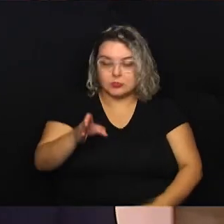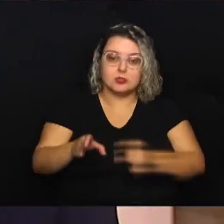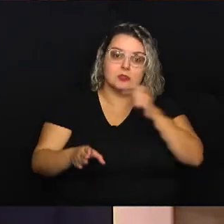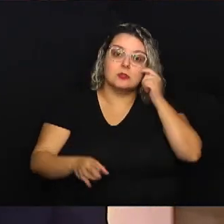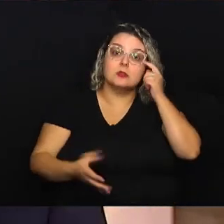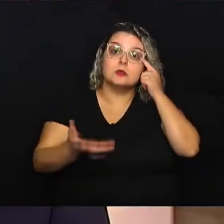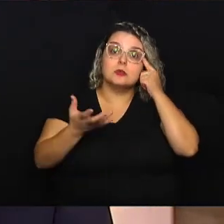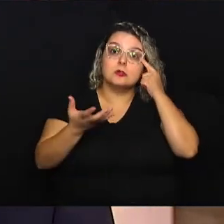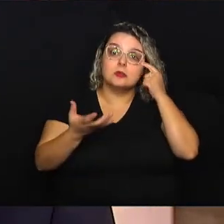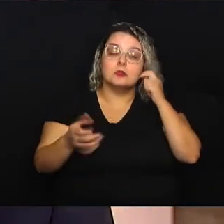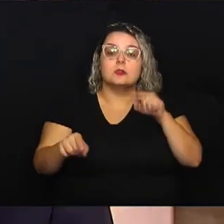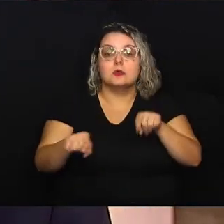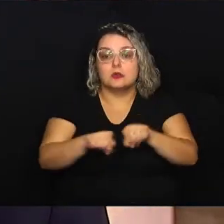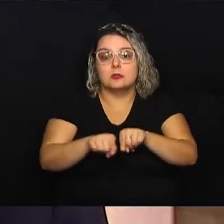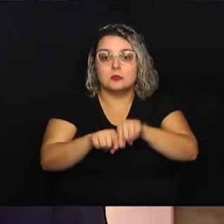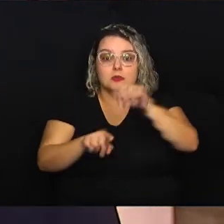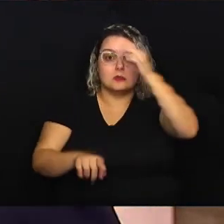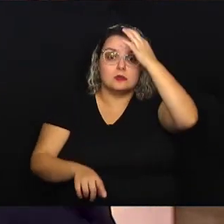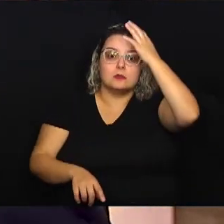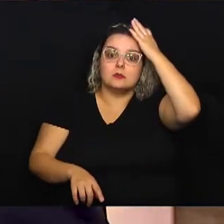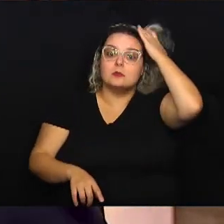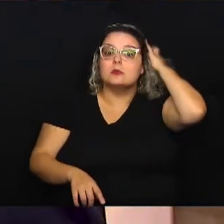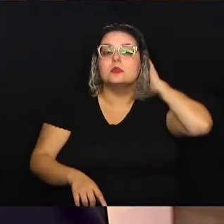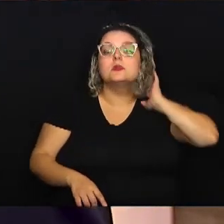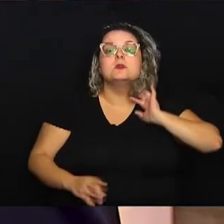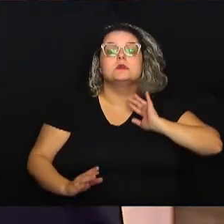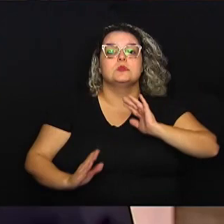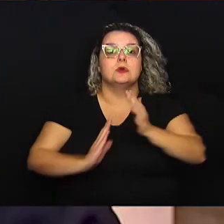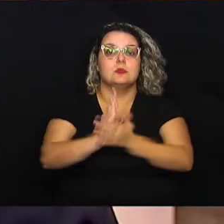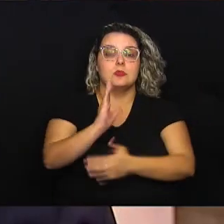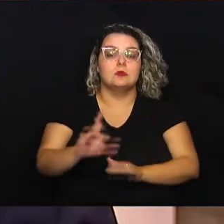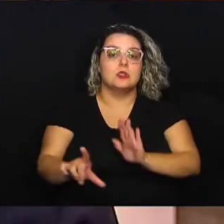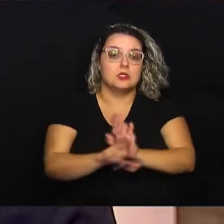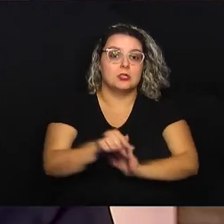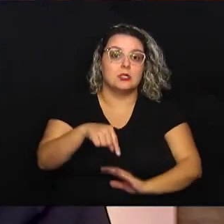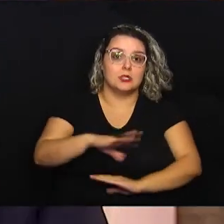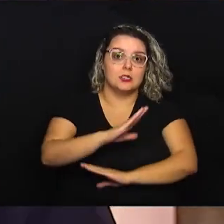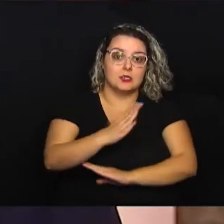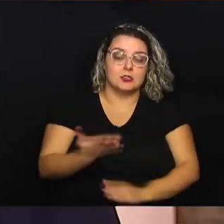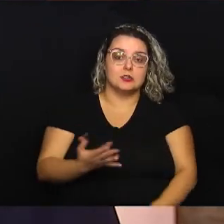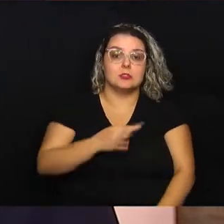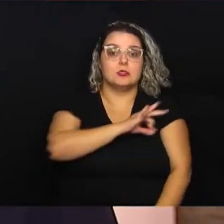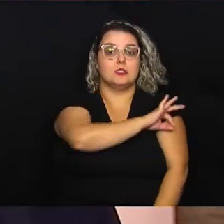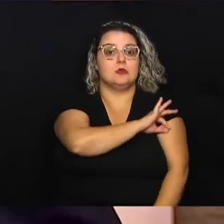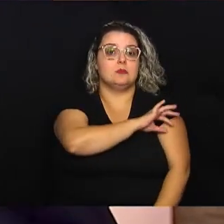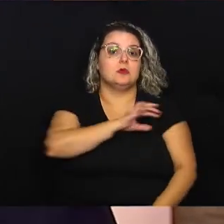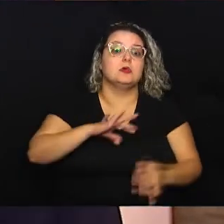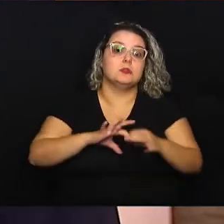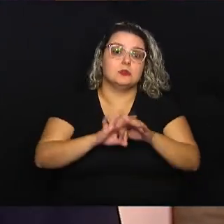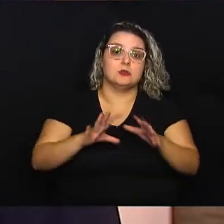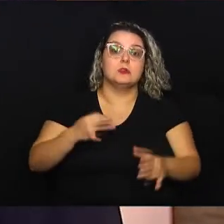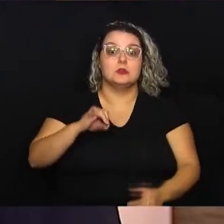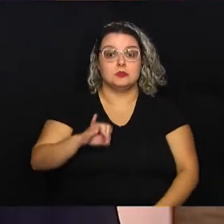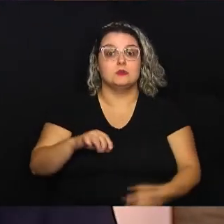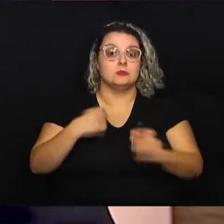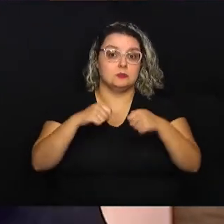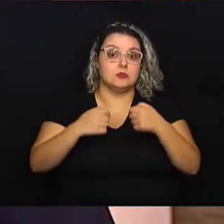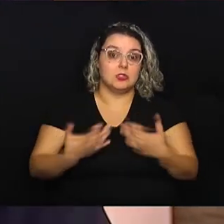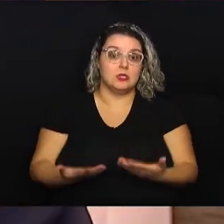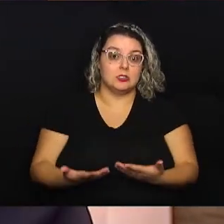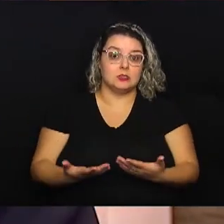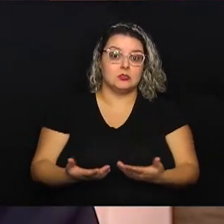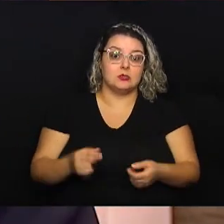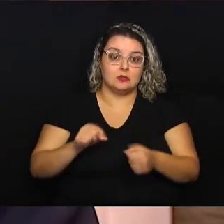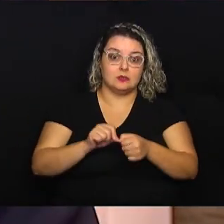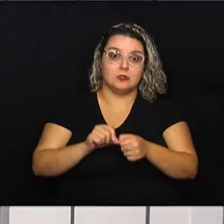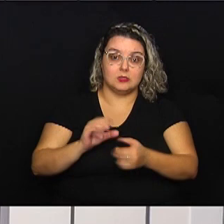queremos, inclusive, que seja aprovada a lei aqui na casa e a prefeitura, então, seja autorizada, se isso for necessário, a fazer